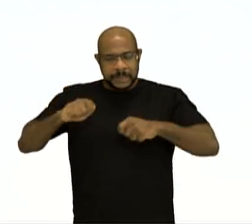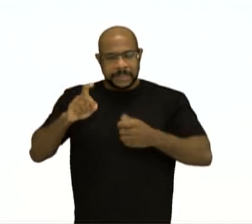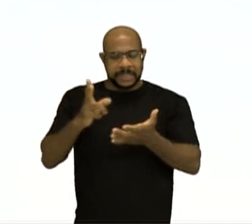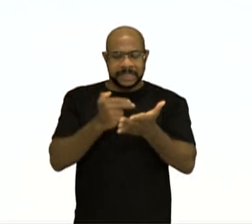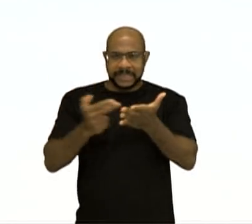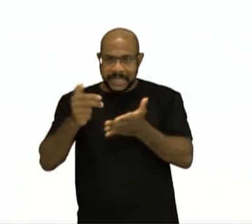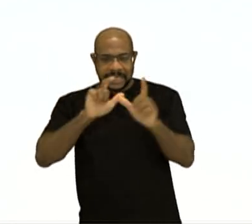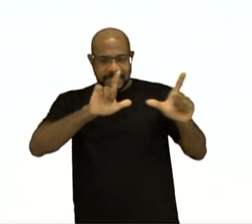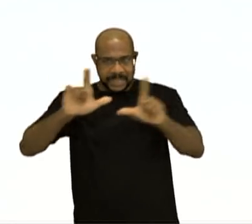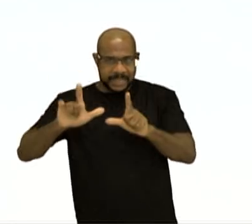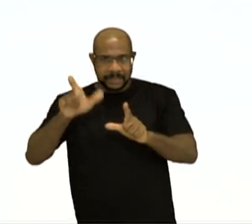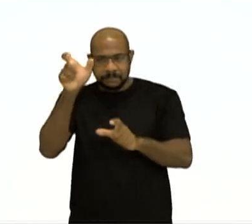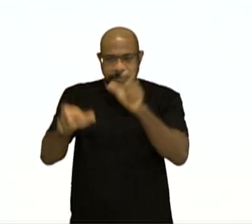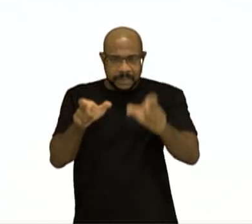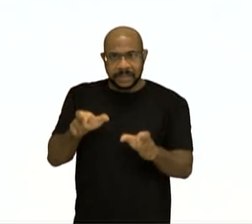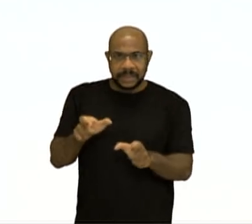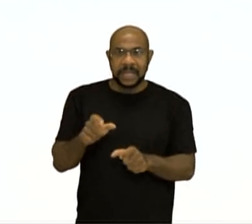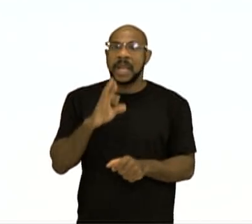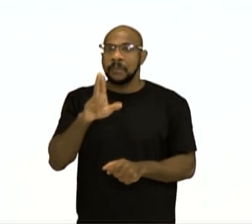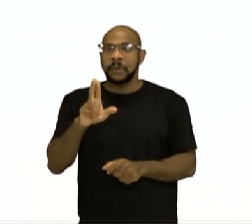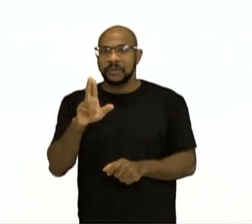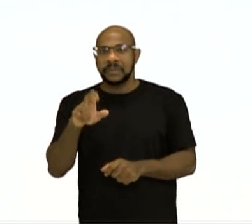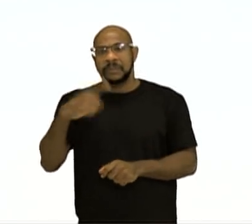A, B ou letra C.